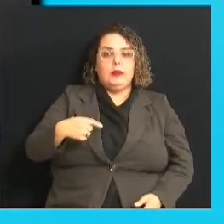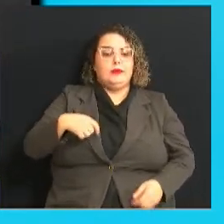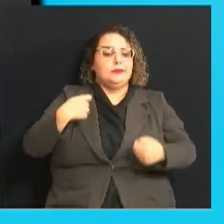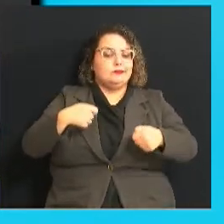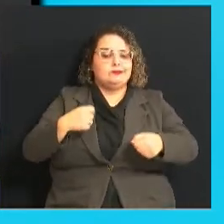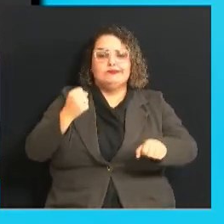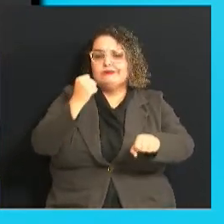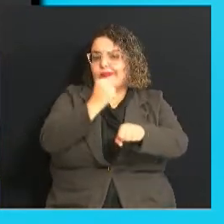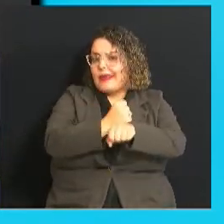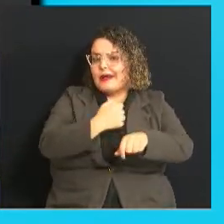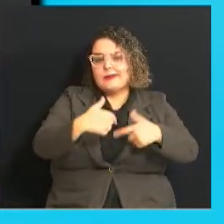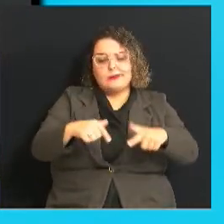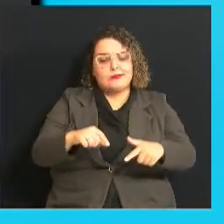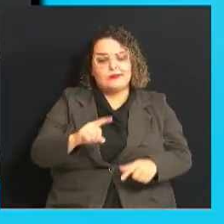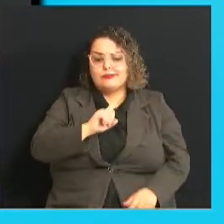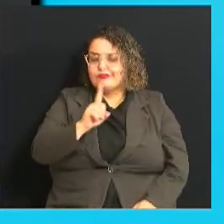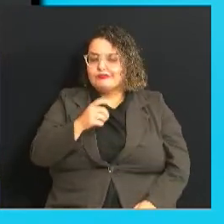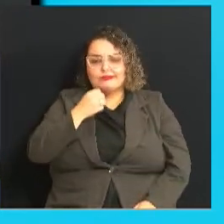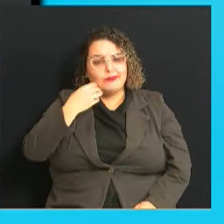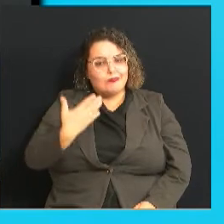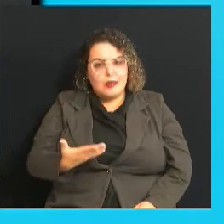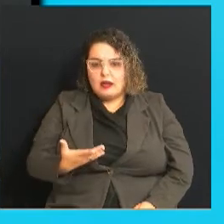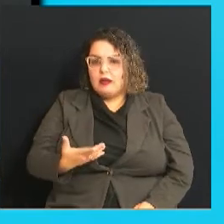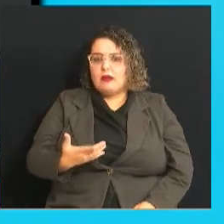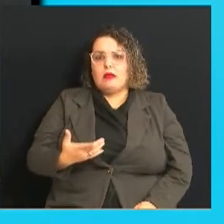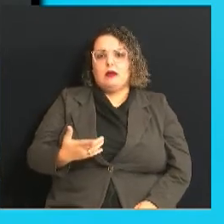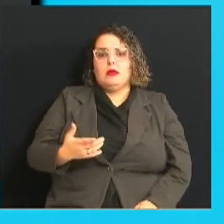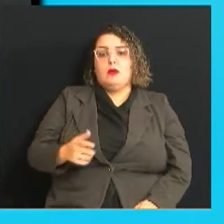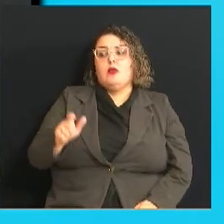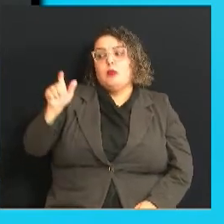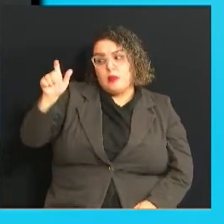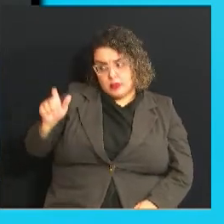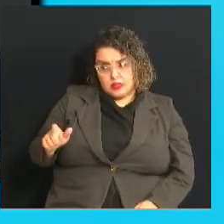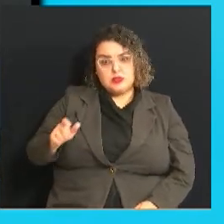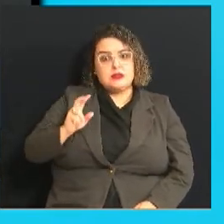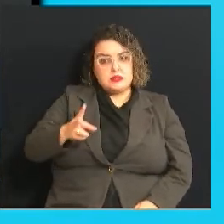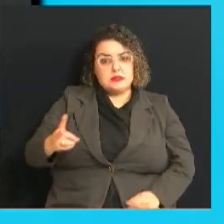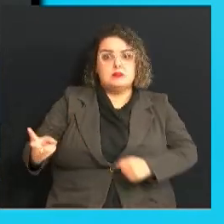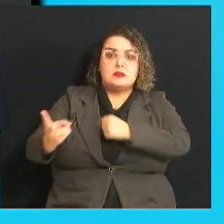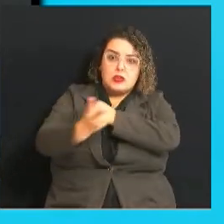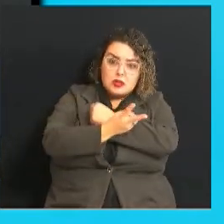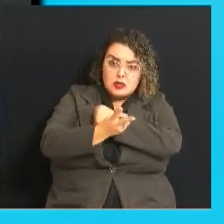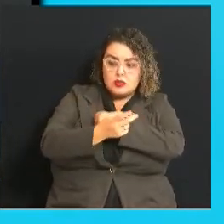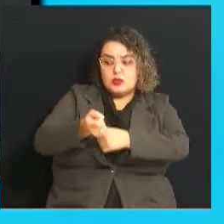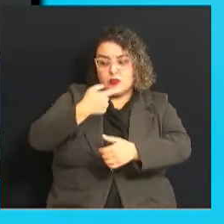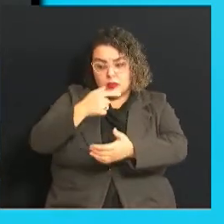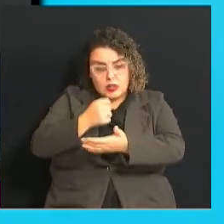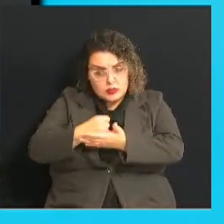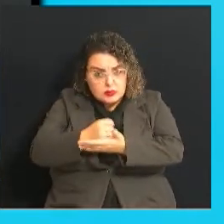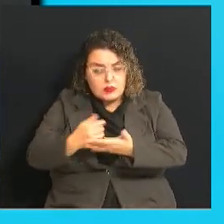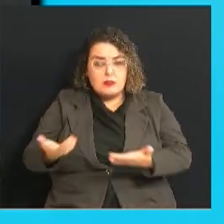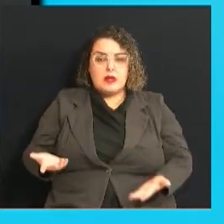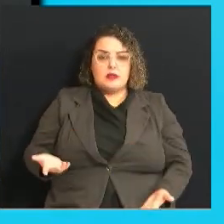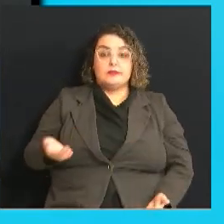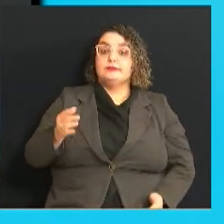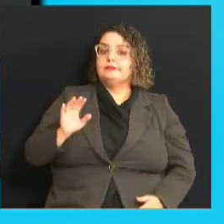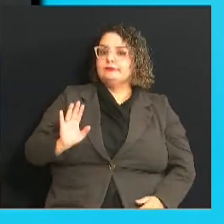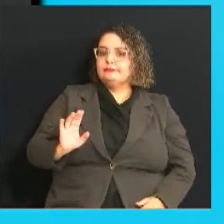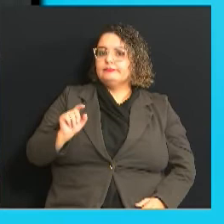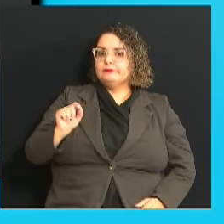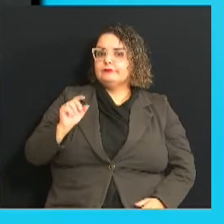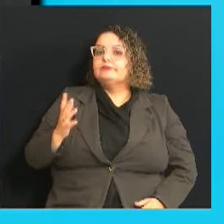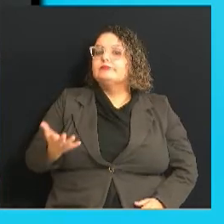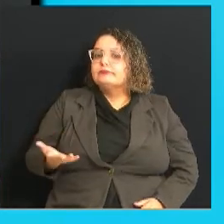porque não está funcionando muito bem, precisa de uma pessoa se ajude na tomada das medicações, ou seja, tem